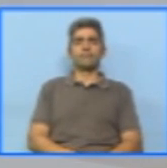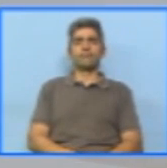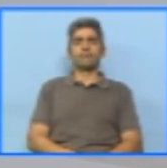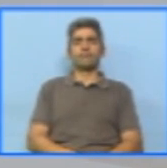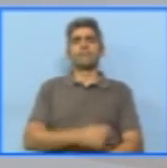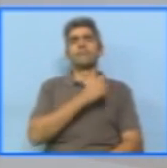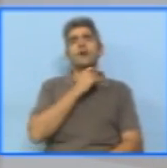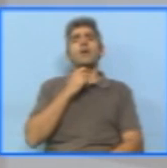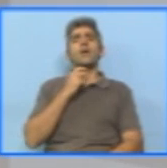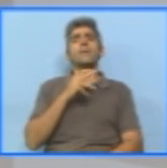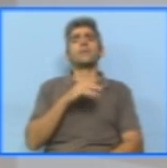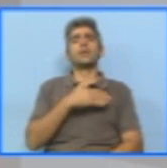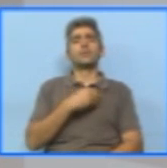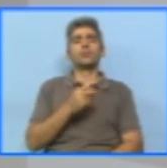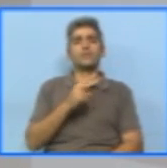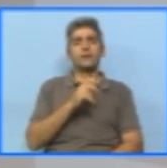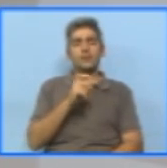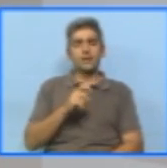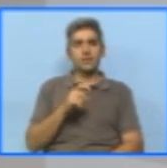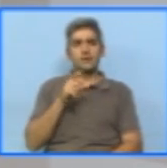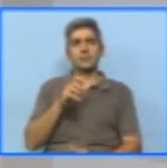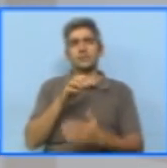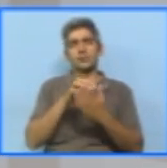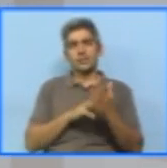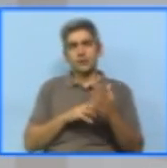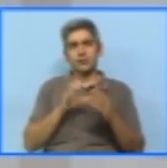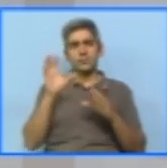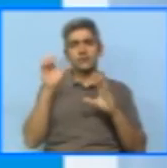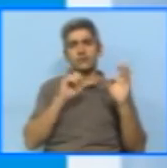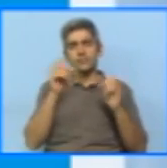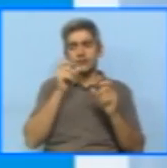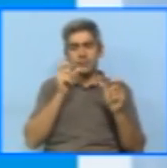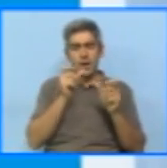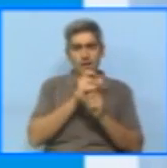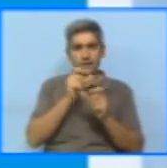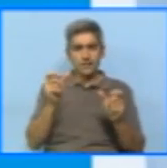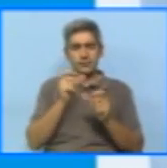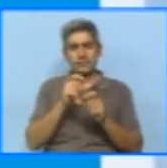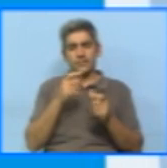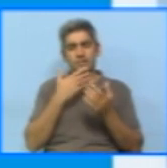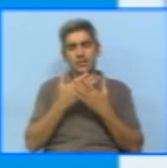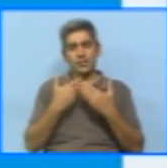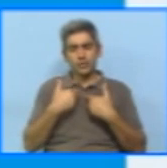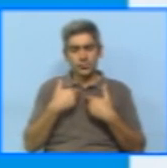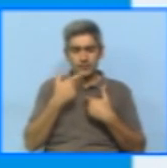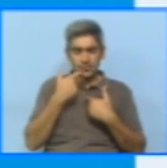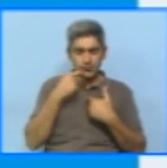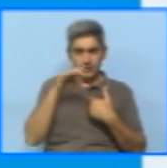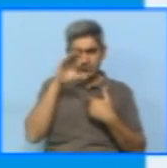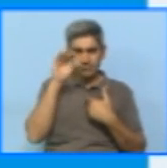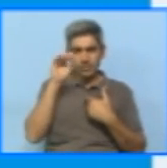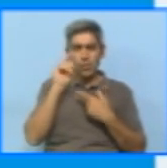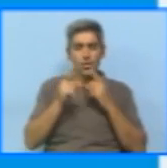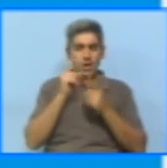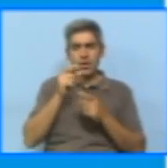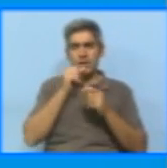Padre Armindo Vaz, em que é que este texto, através destas parábolas, das várias parábolas, ajuda a identificar o que é o